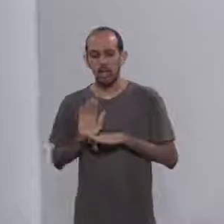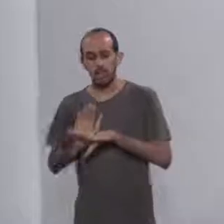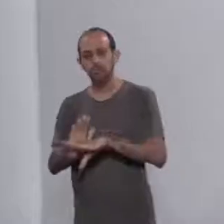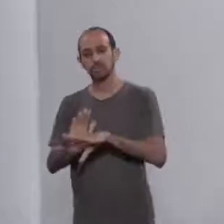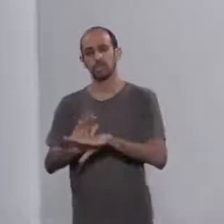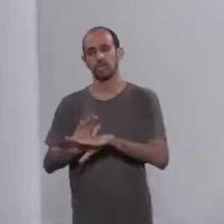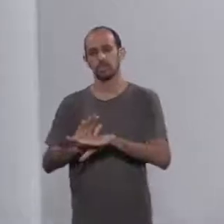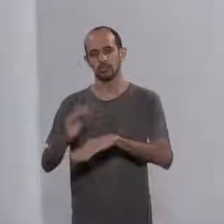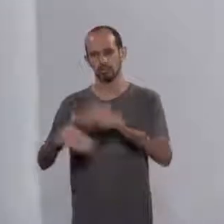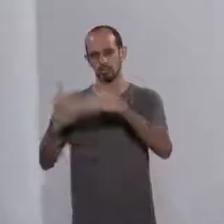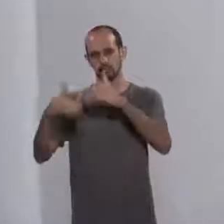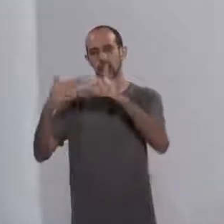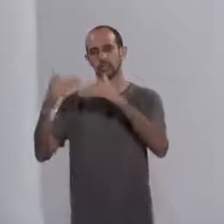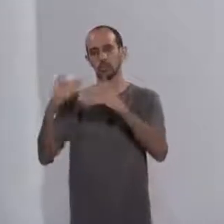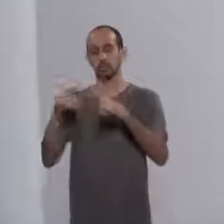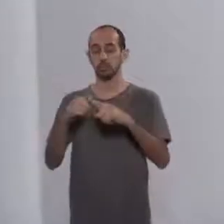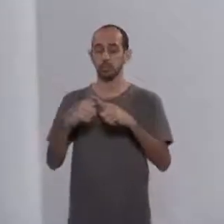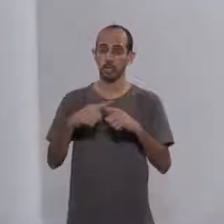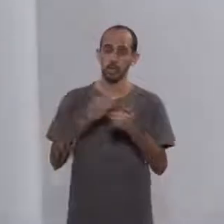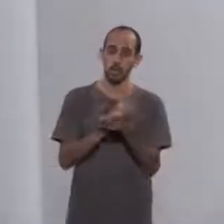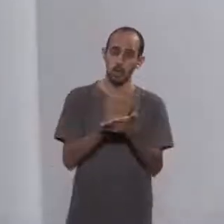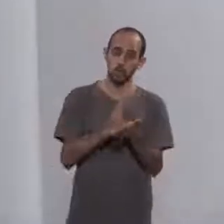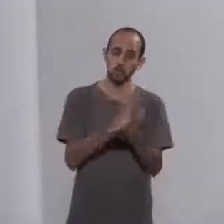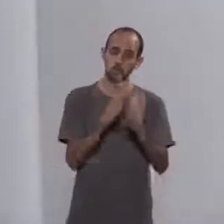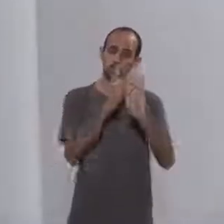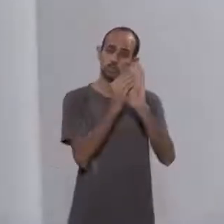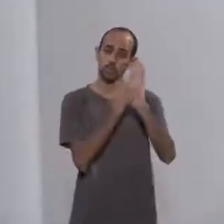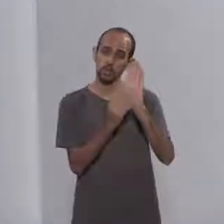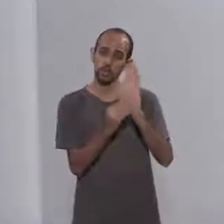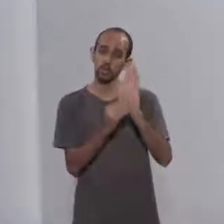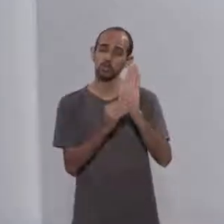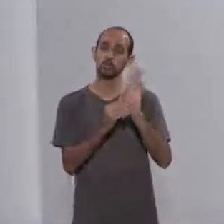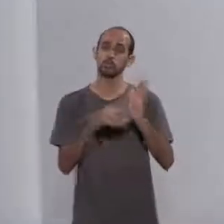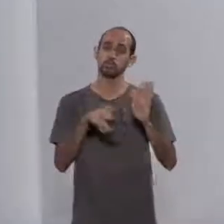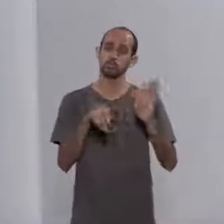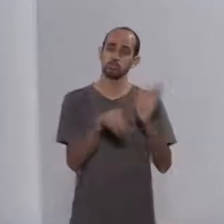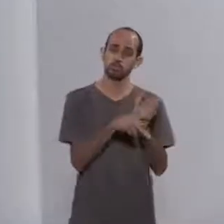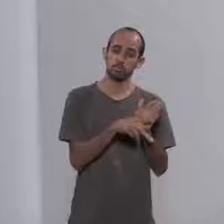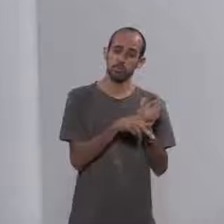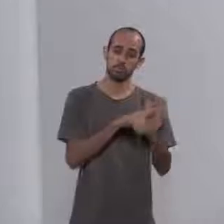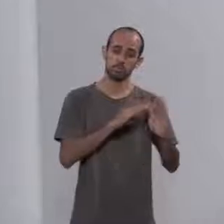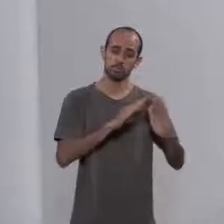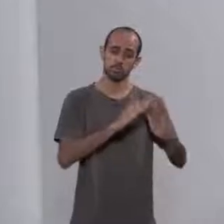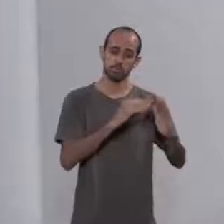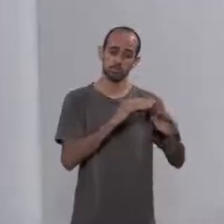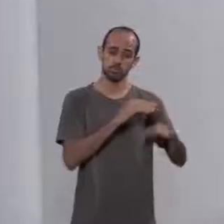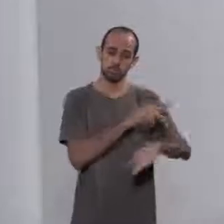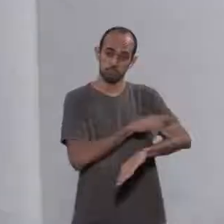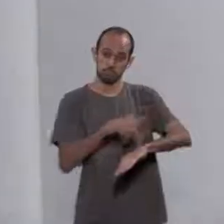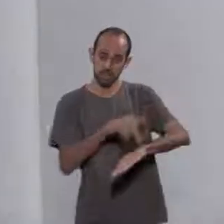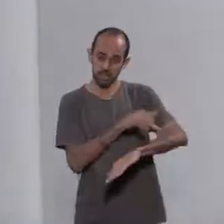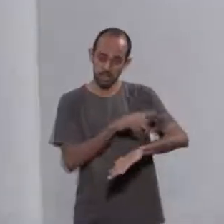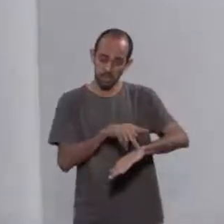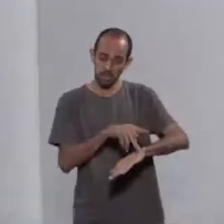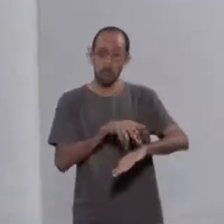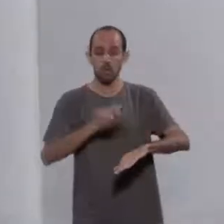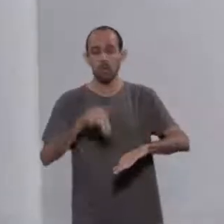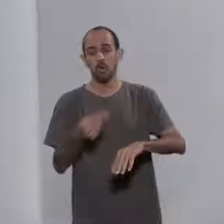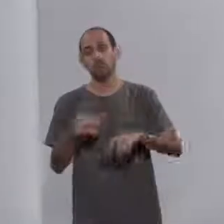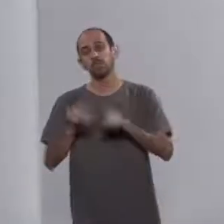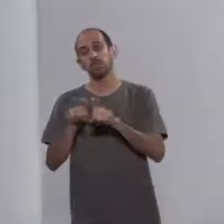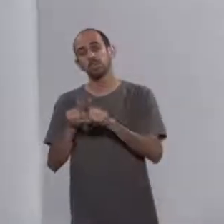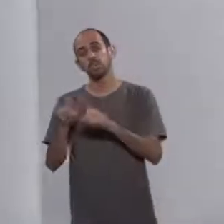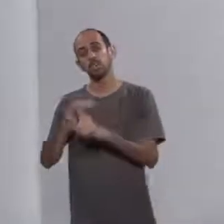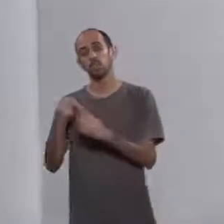Porque tem conteúdos que são muito além do conteúdo acadêmico, que estão em jogo ali. Você precisa, a escola, ela tem que formar